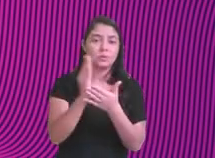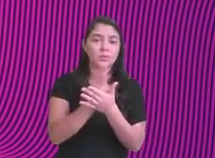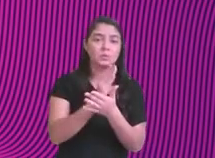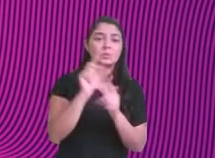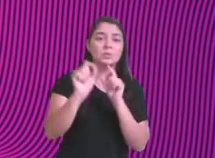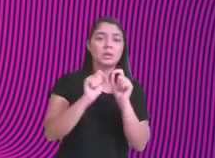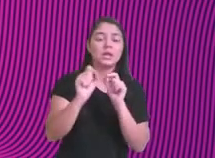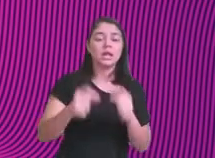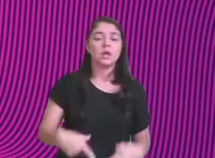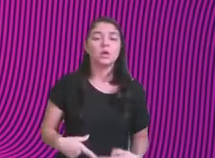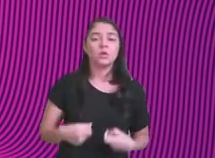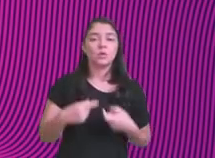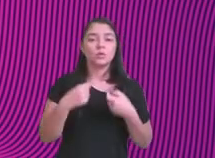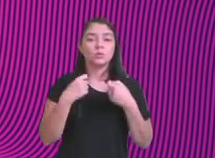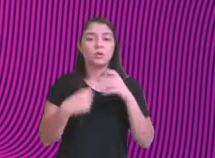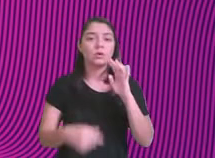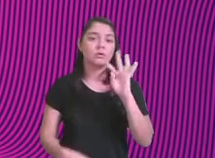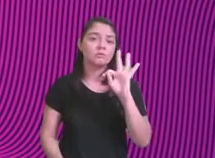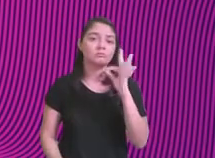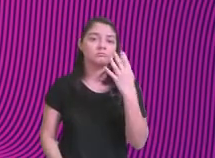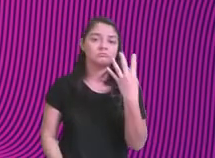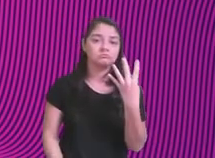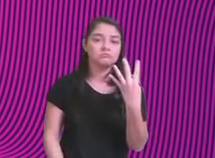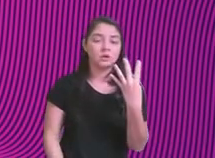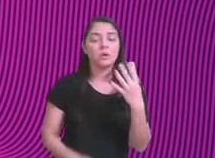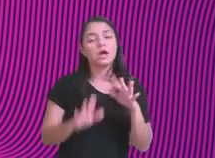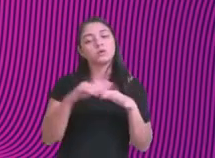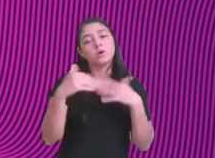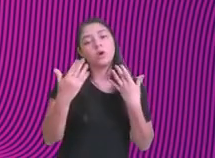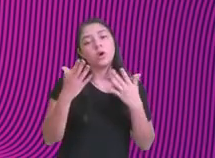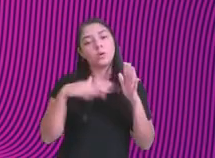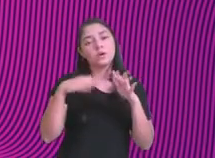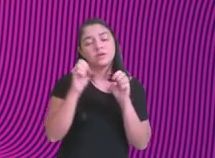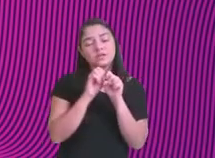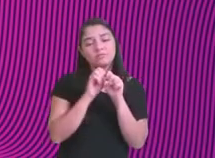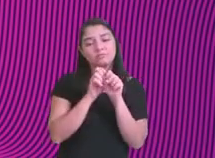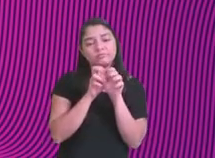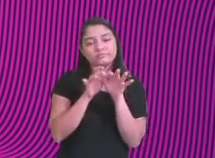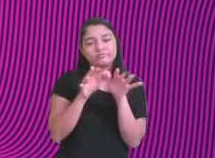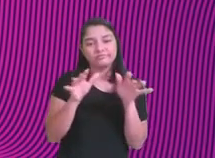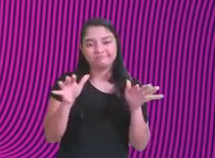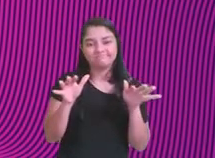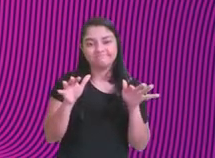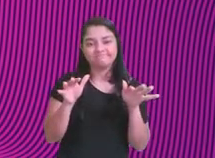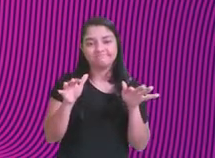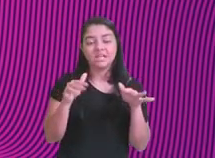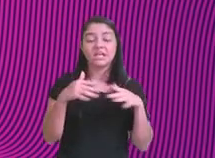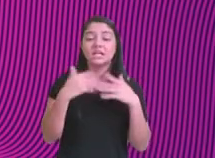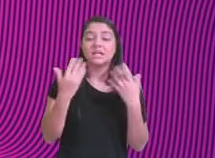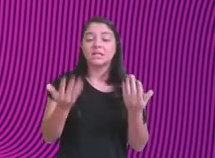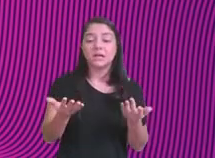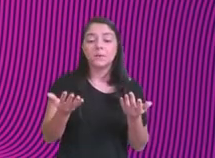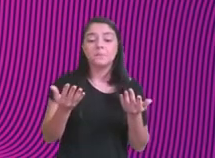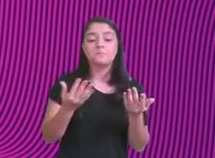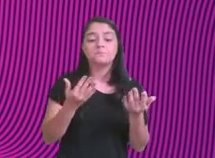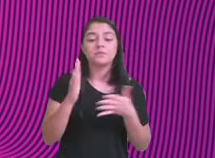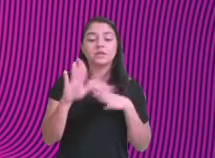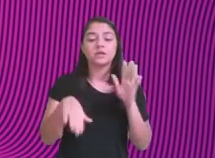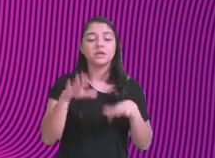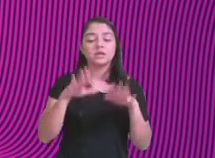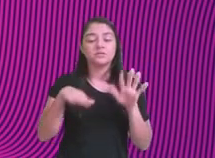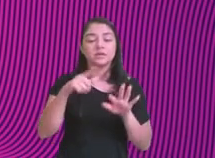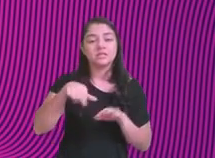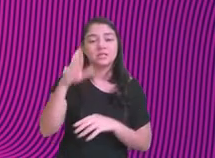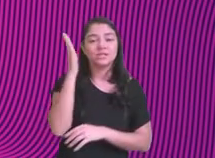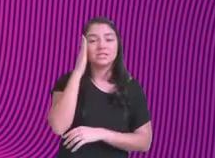com margem radial comprometida, ou com invasão venosa extramural. Então, muitas vezes a gente já sabe antes